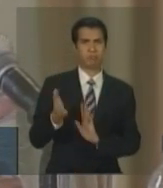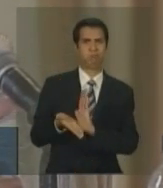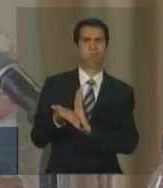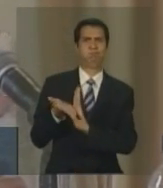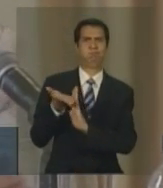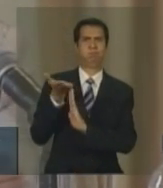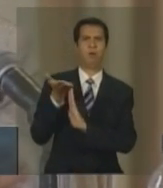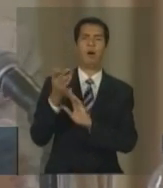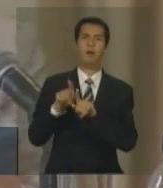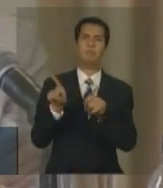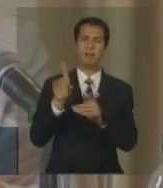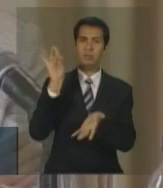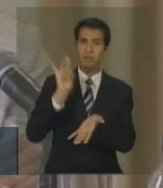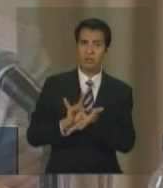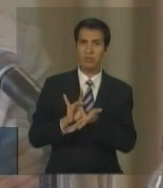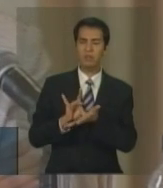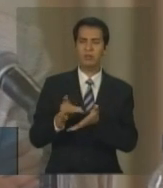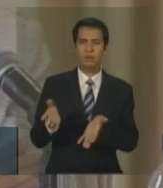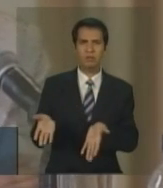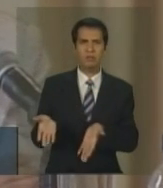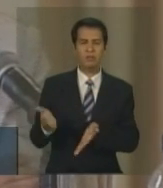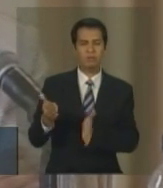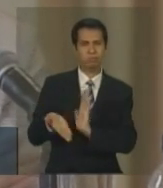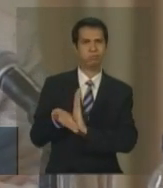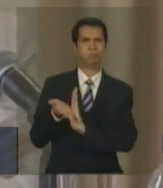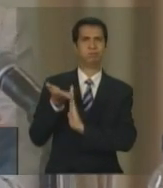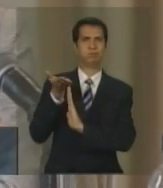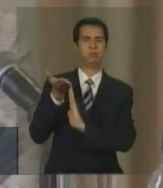sistêmica, mas é operada por